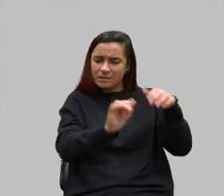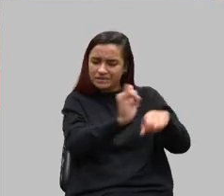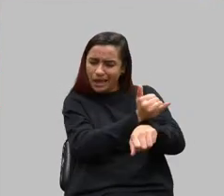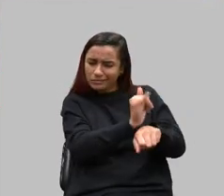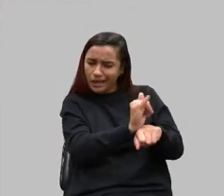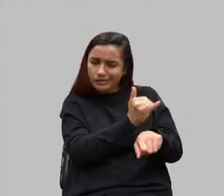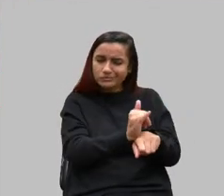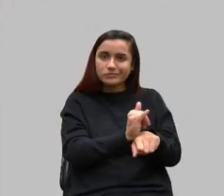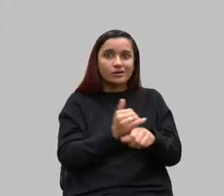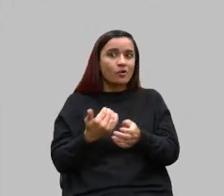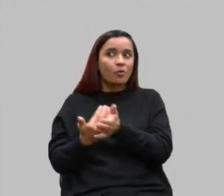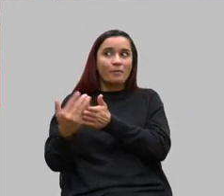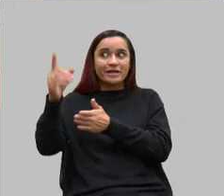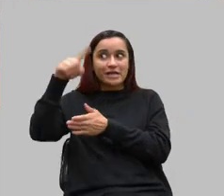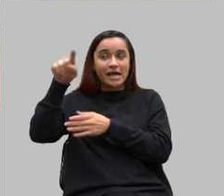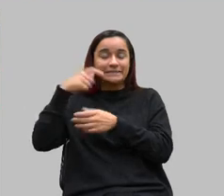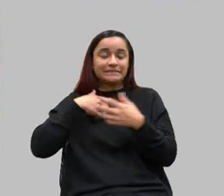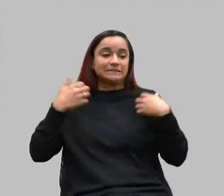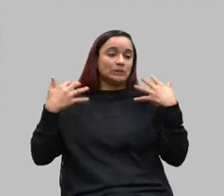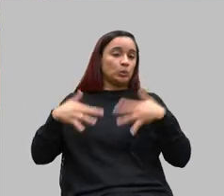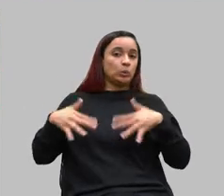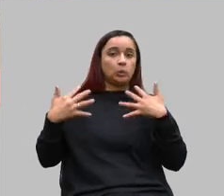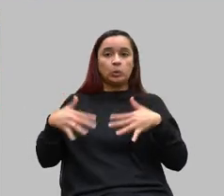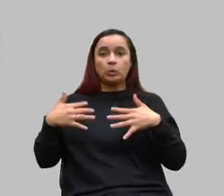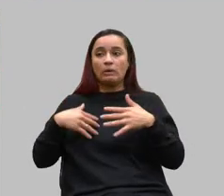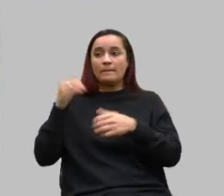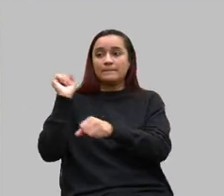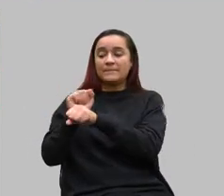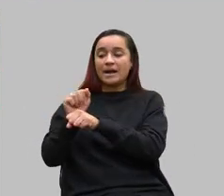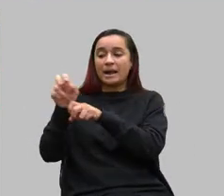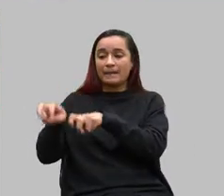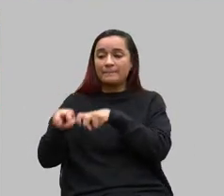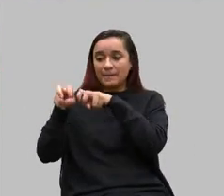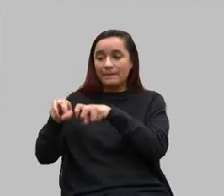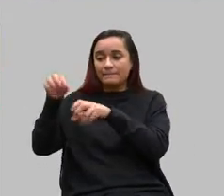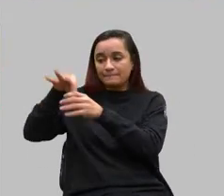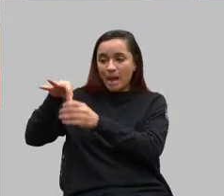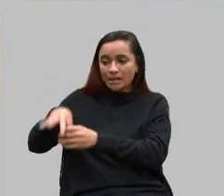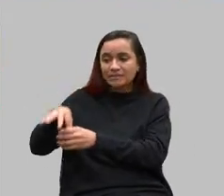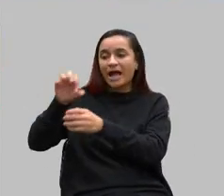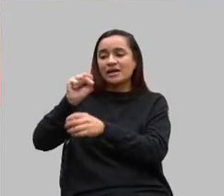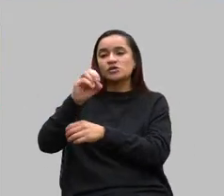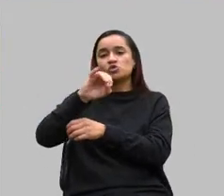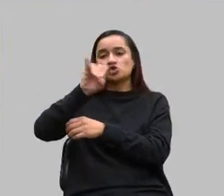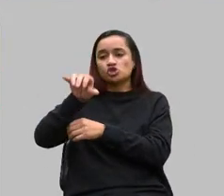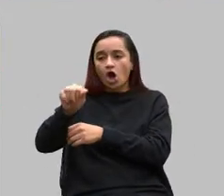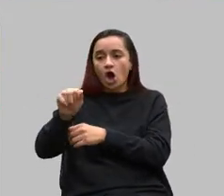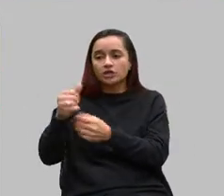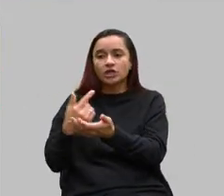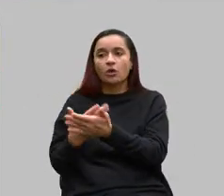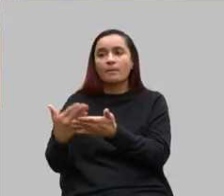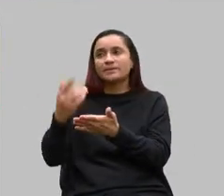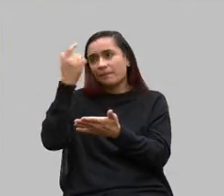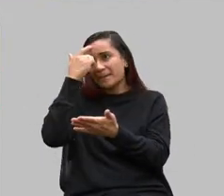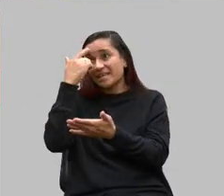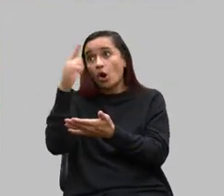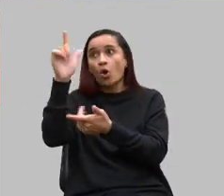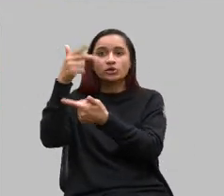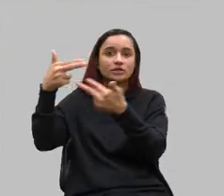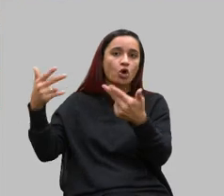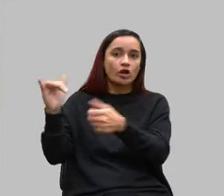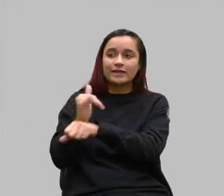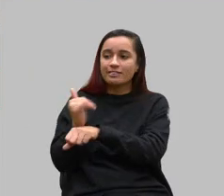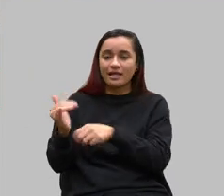vai eles vão ter que eles vão ter que deixar de plantar soja e Plantar outra coisa criar gado fazer out o que se quer que seja Mas a